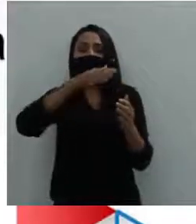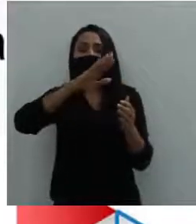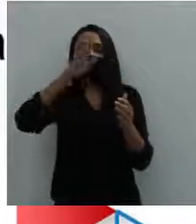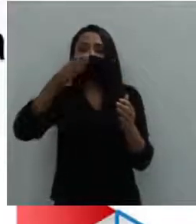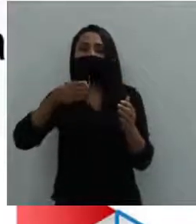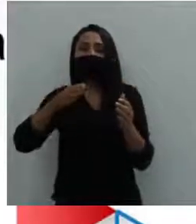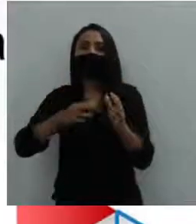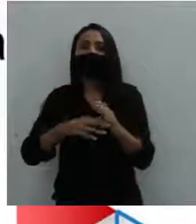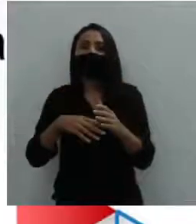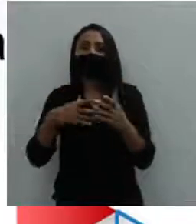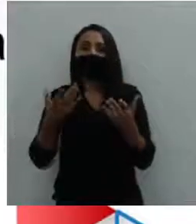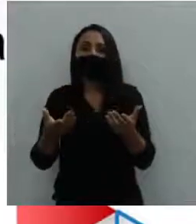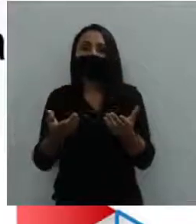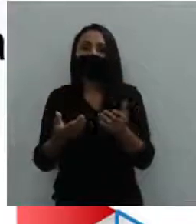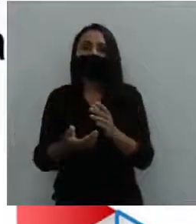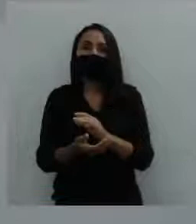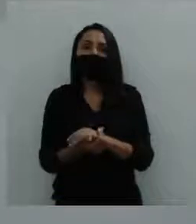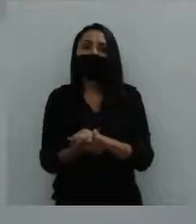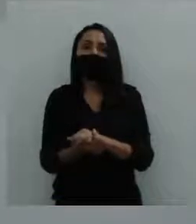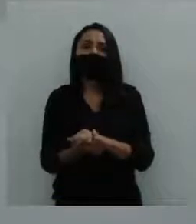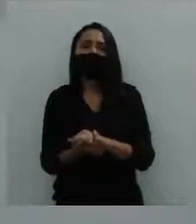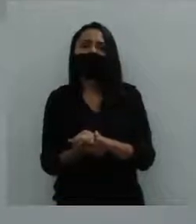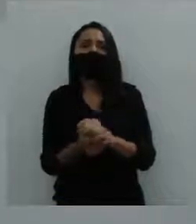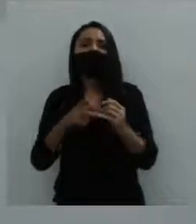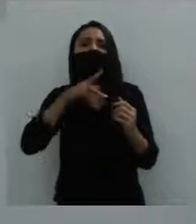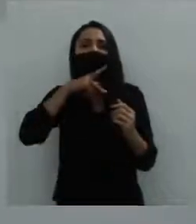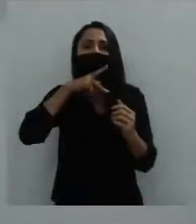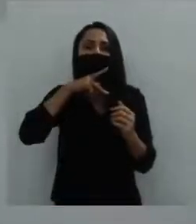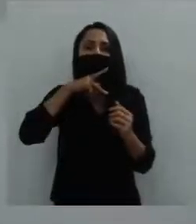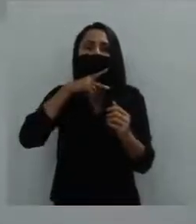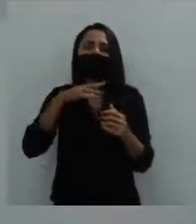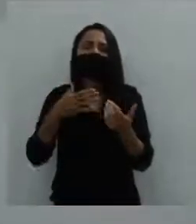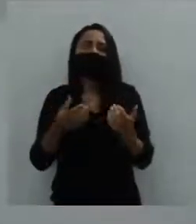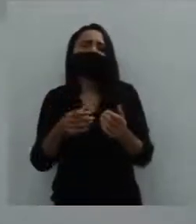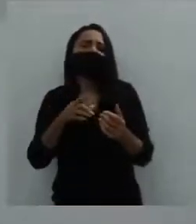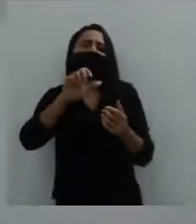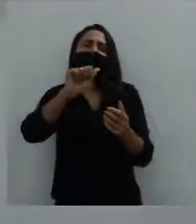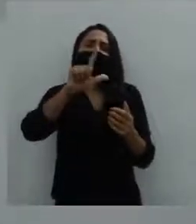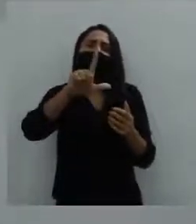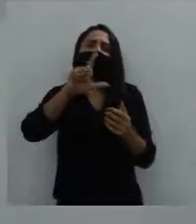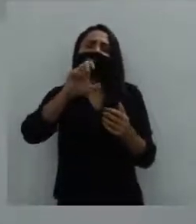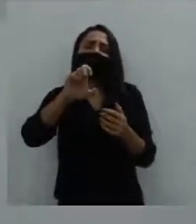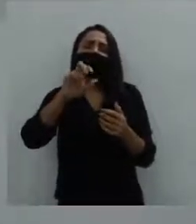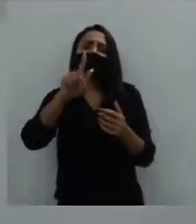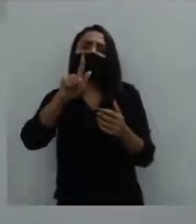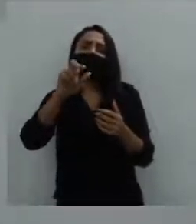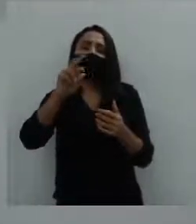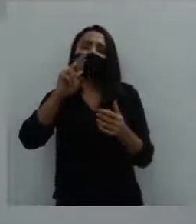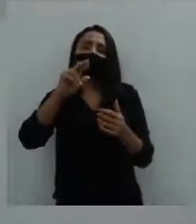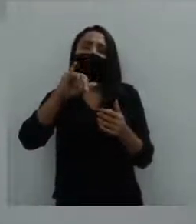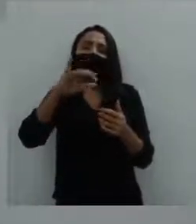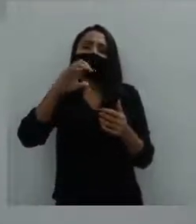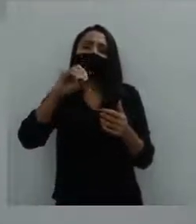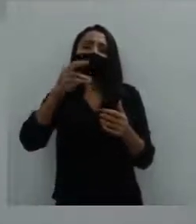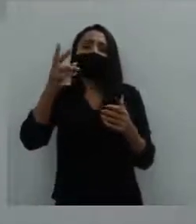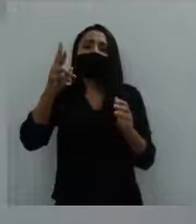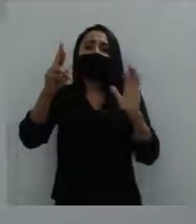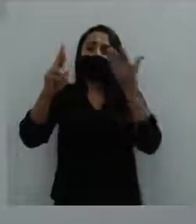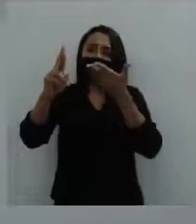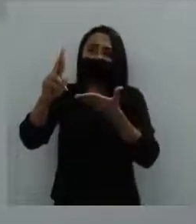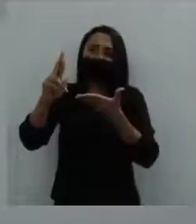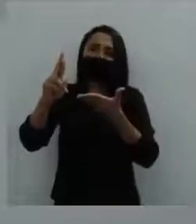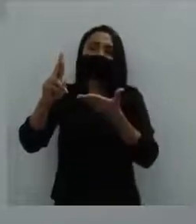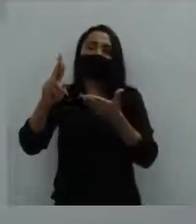Aí vocês podem chegar para mim e perguntar: mas professor, o que é alegoria? Essa representação. Está lembrado que eu falei assim, por exemplo,